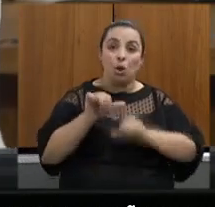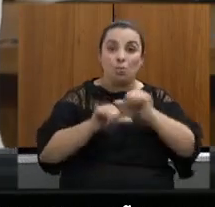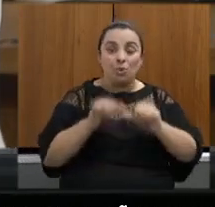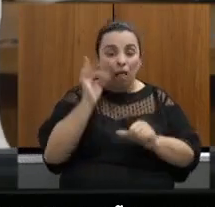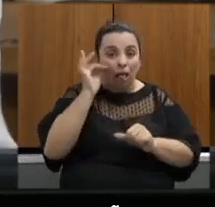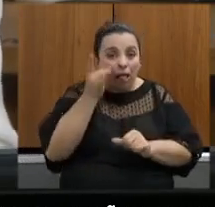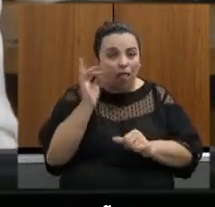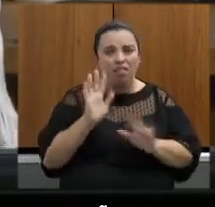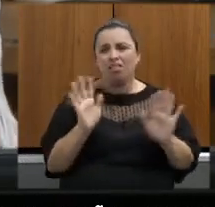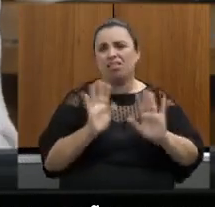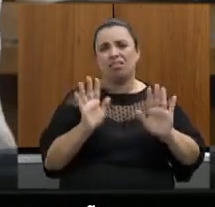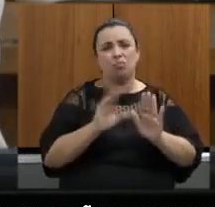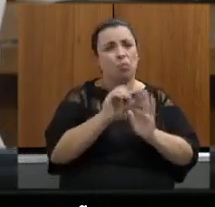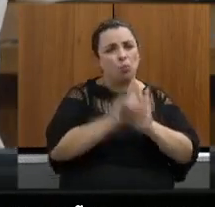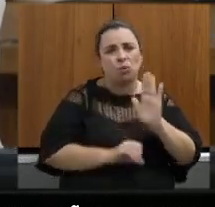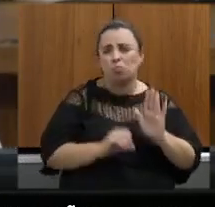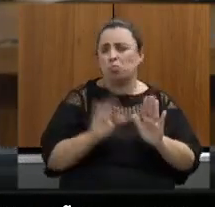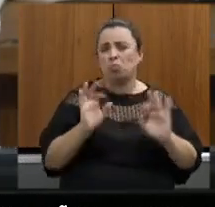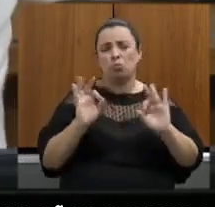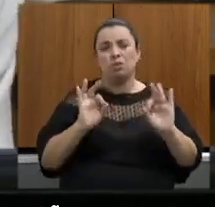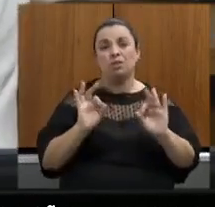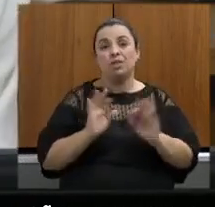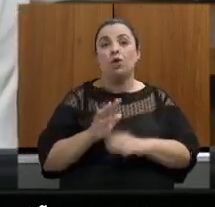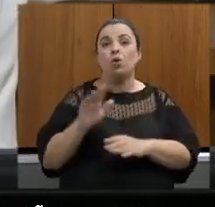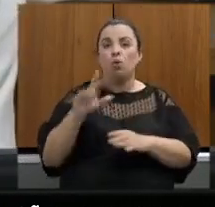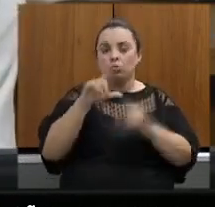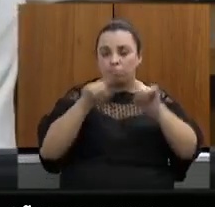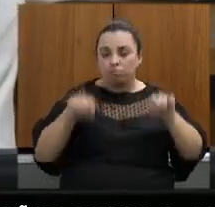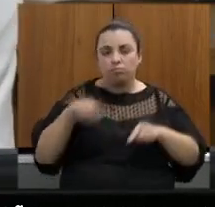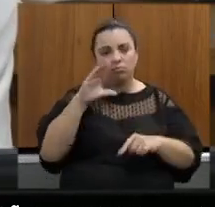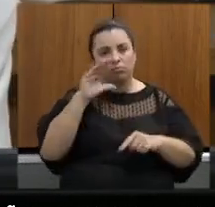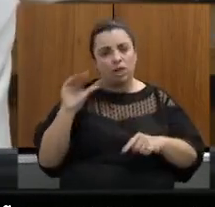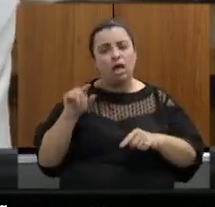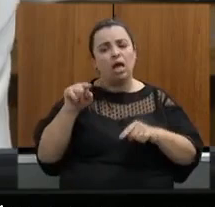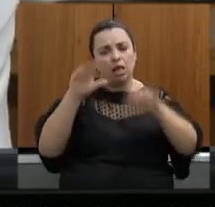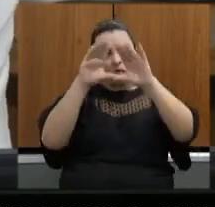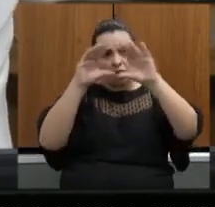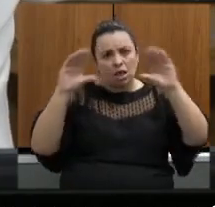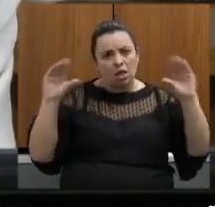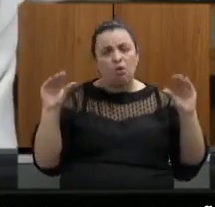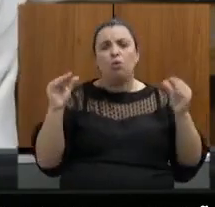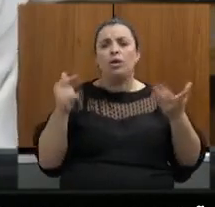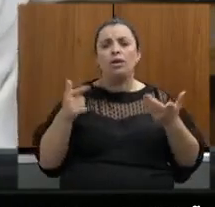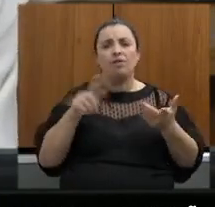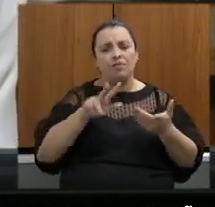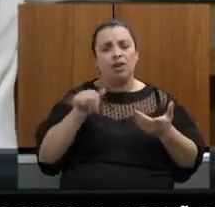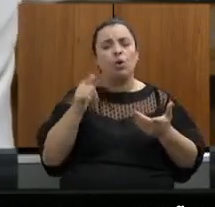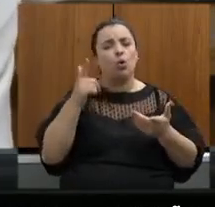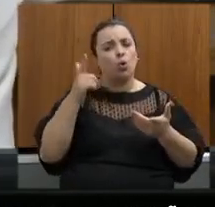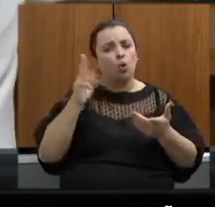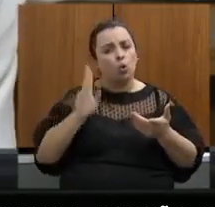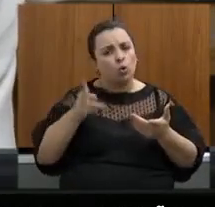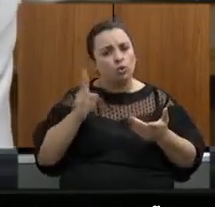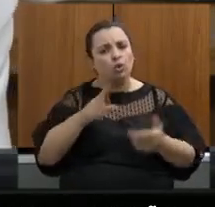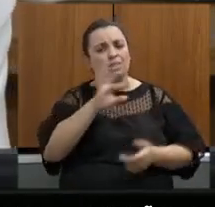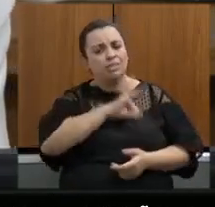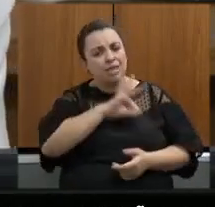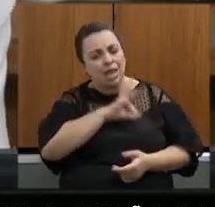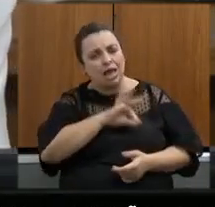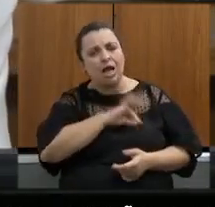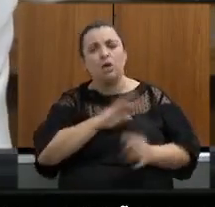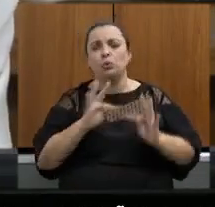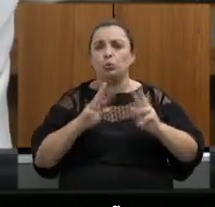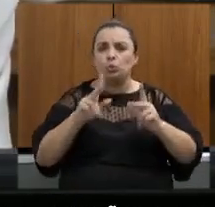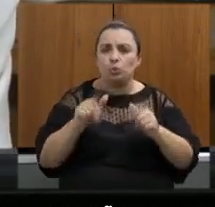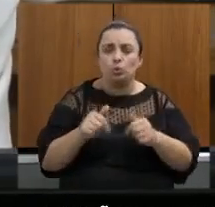nada o servidor pode ficar muito tranquilo que ele Continuará recebendo os seus vencimentos com seus benefícios sem qualquer